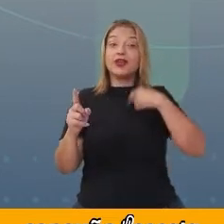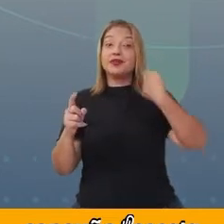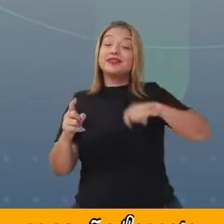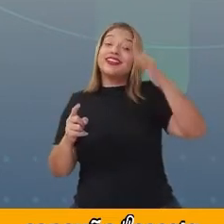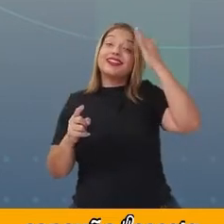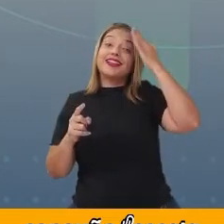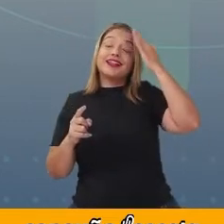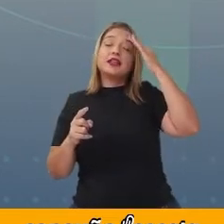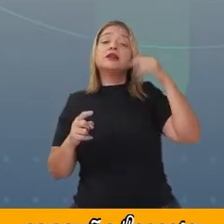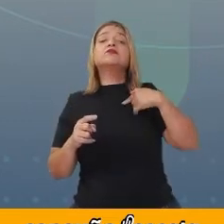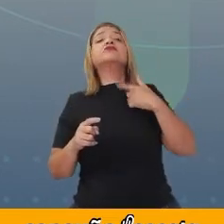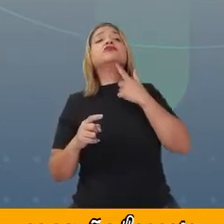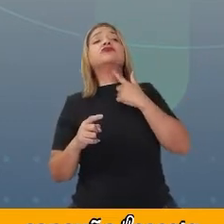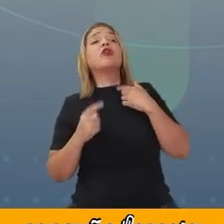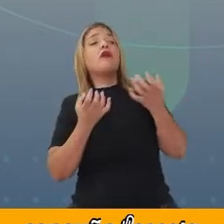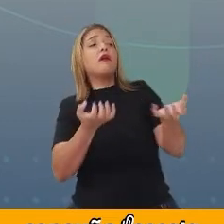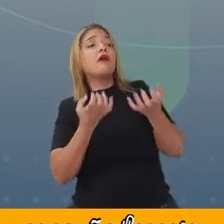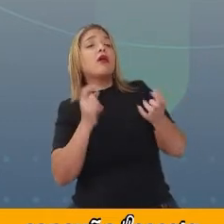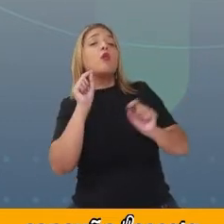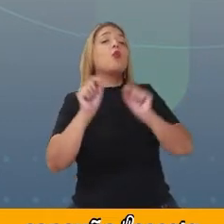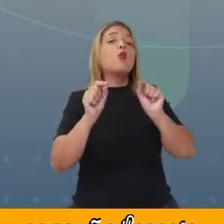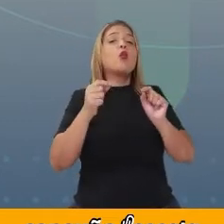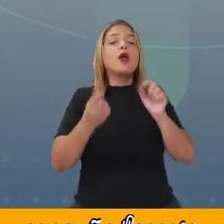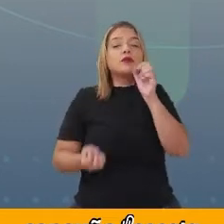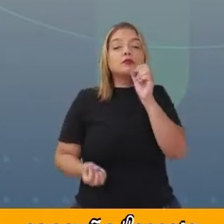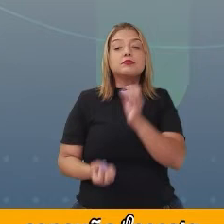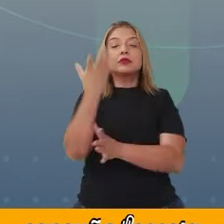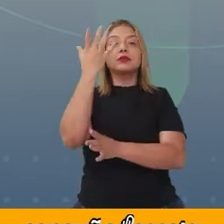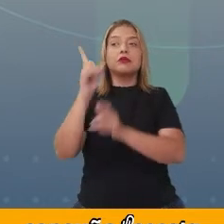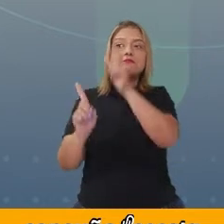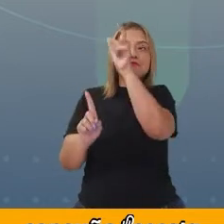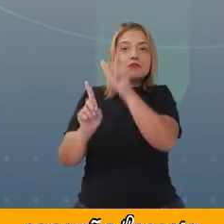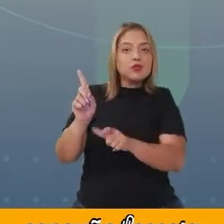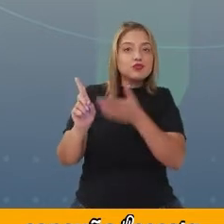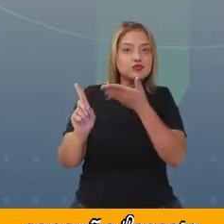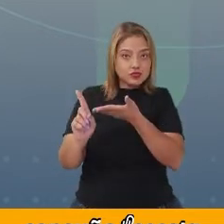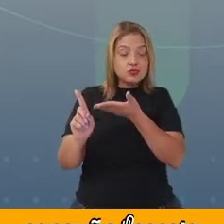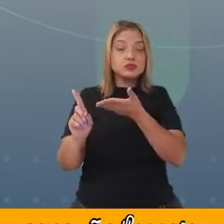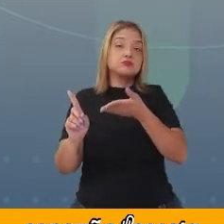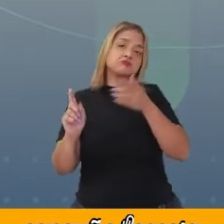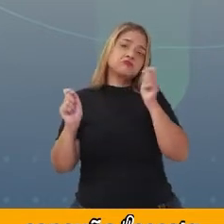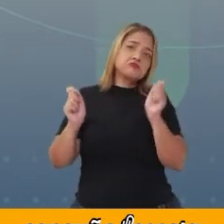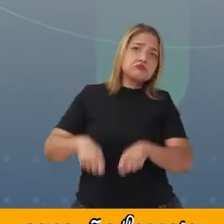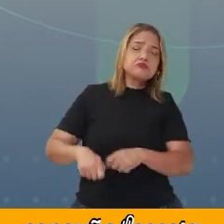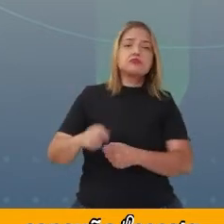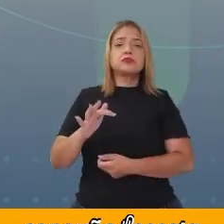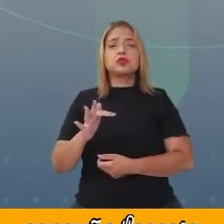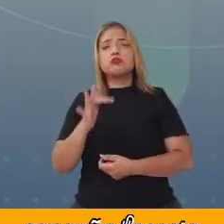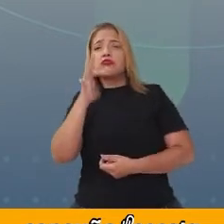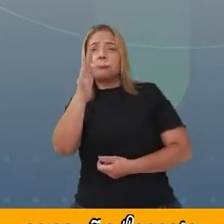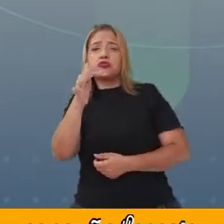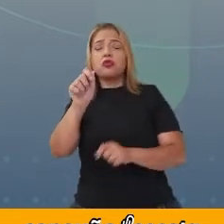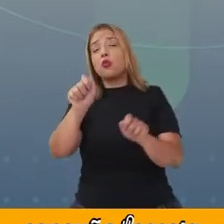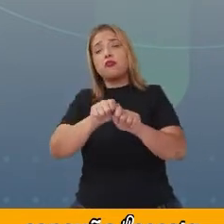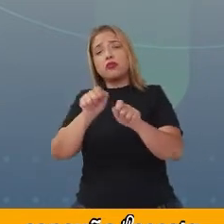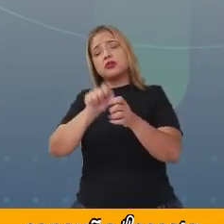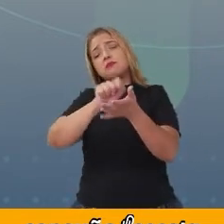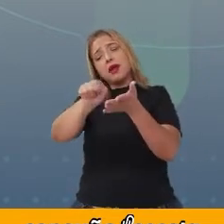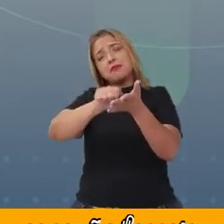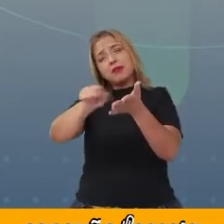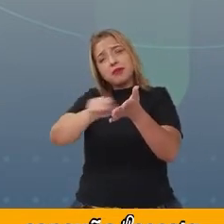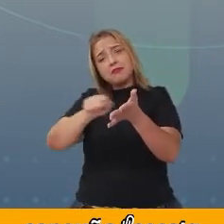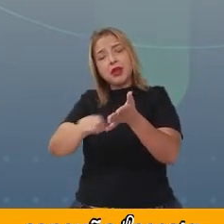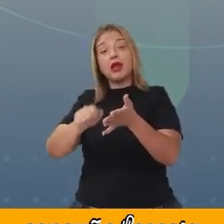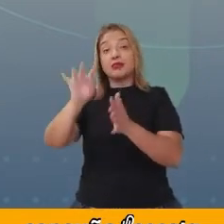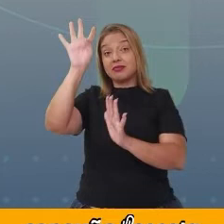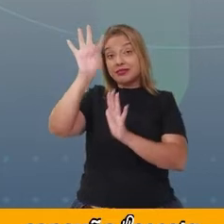ao criar aquela personagem, fazendo com que ela possa lá na frente, no final do texto, demonstrar